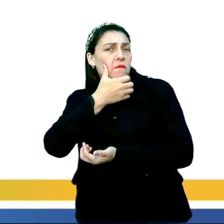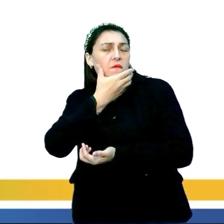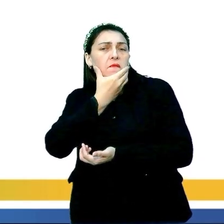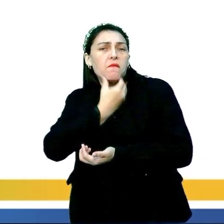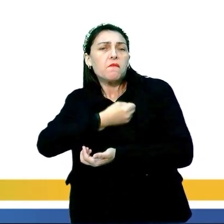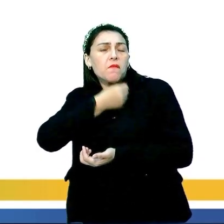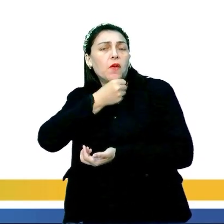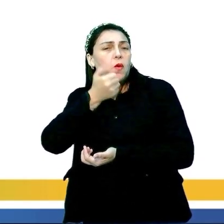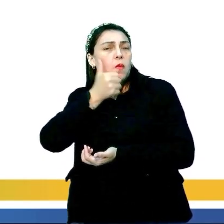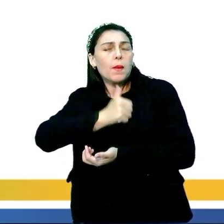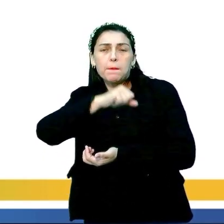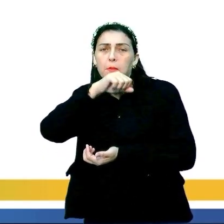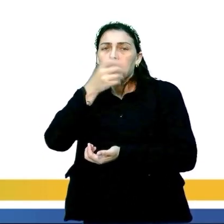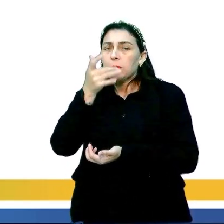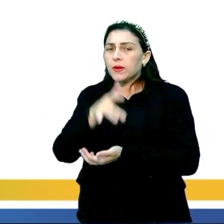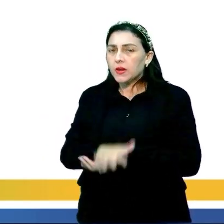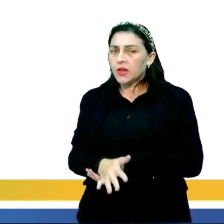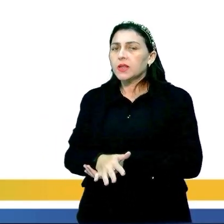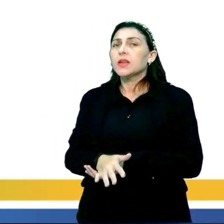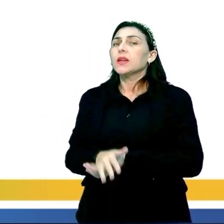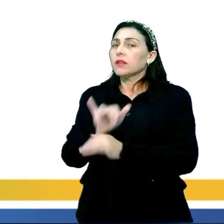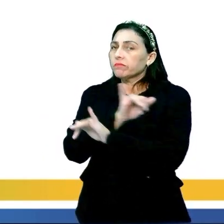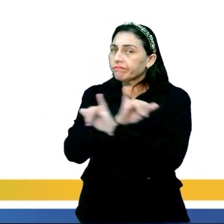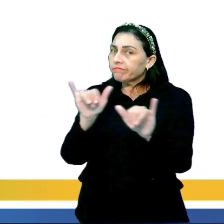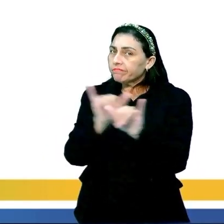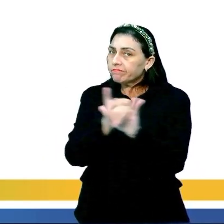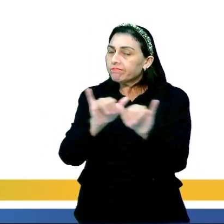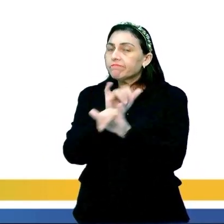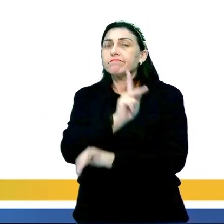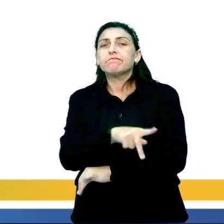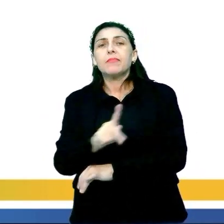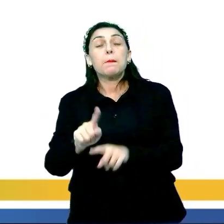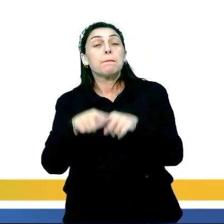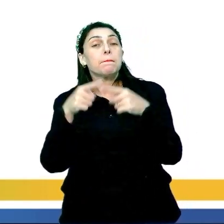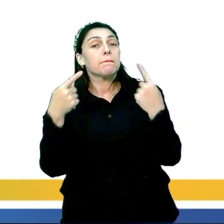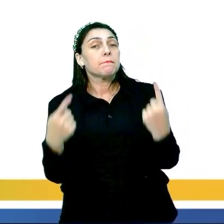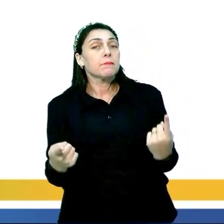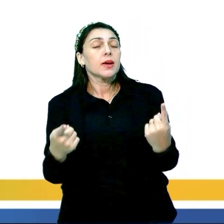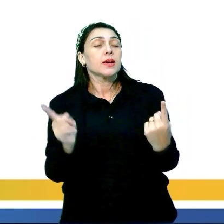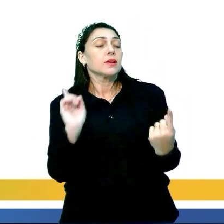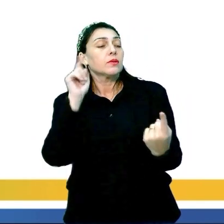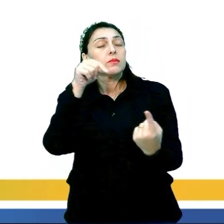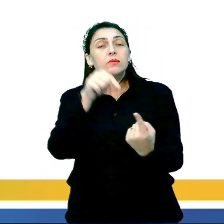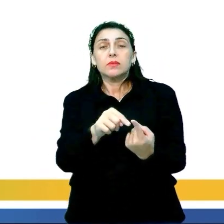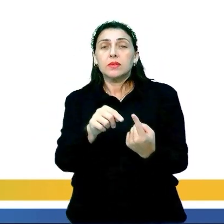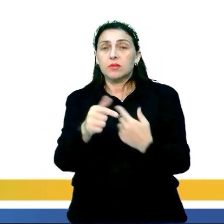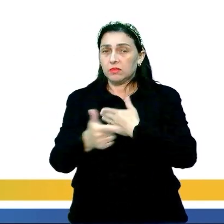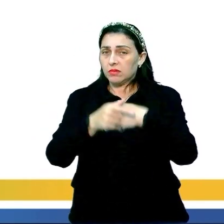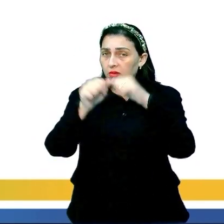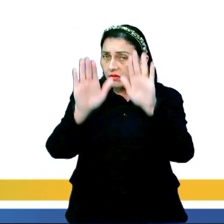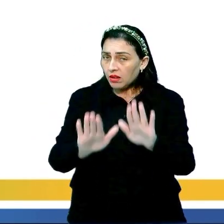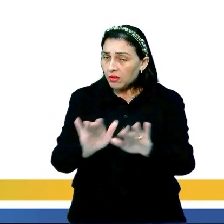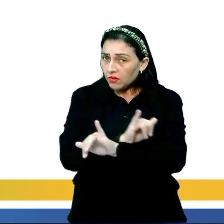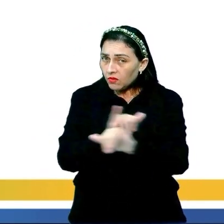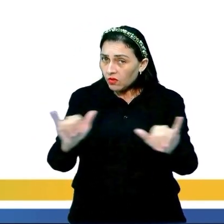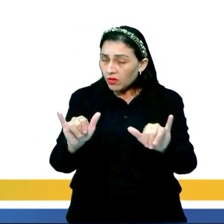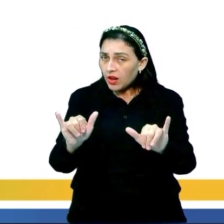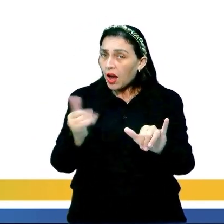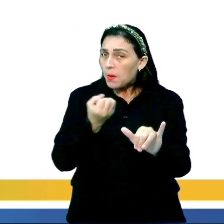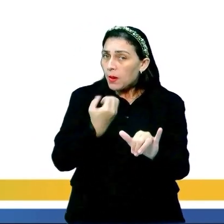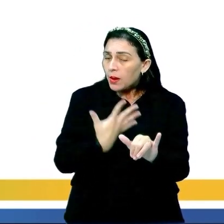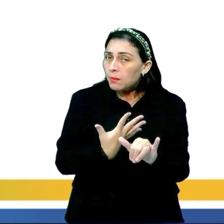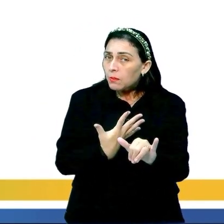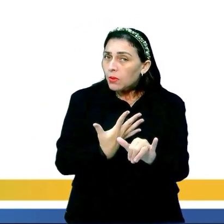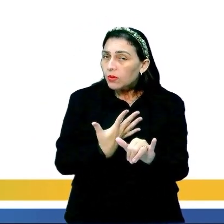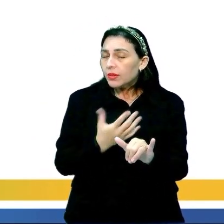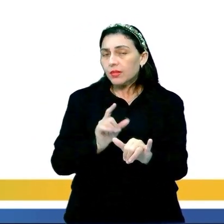uma mãe, uma criancinha. Então, ele está divulgando aí, professora. Mas a função do cartaz é essa? Divulgar os